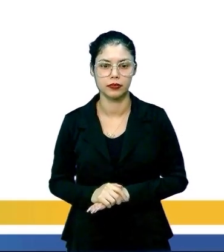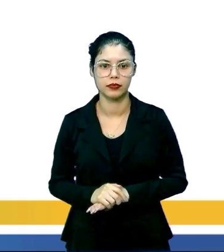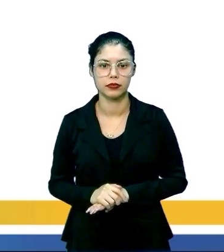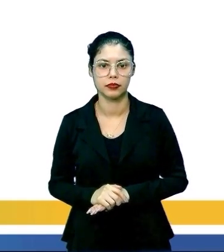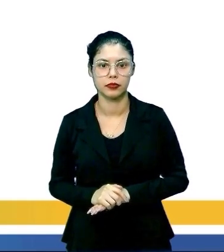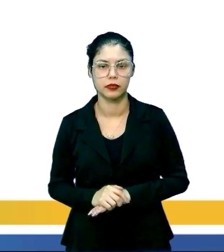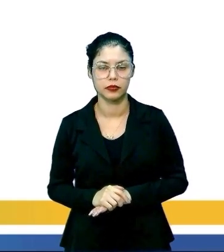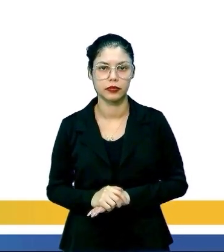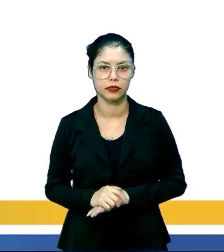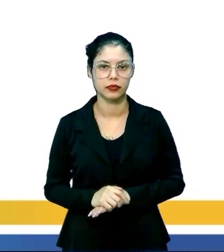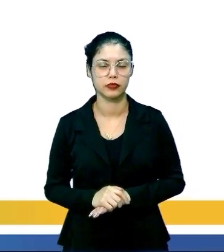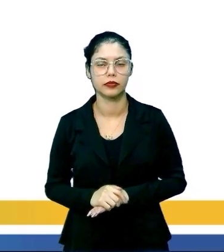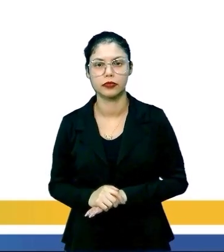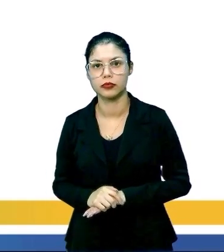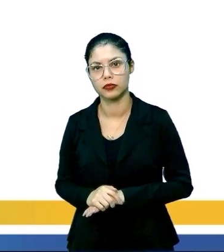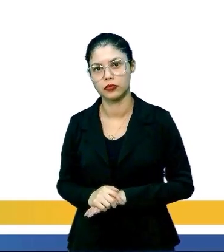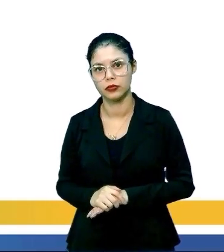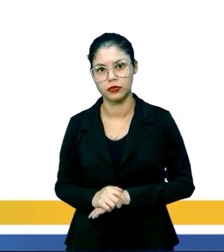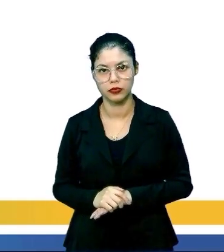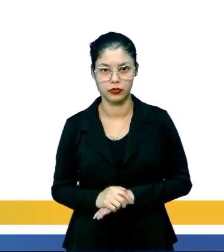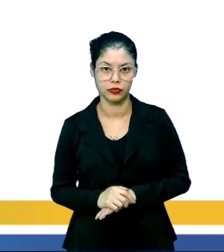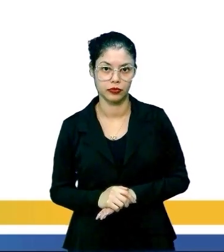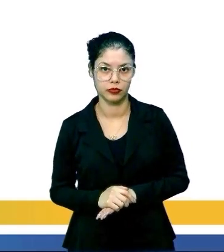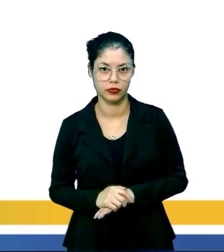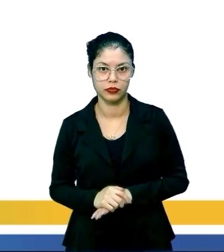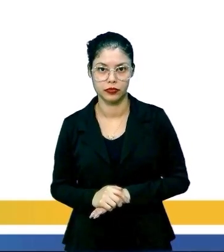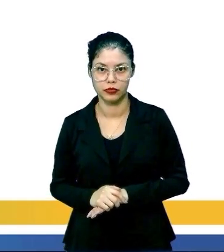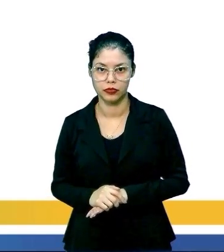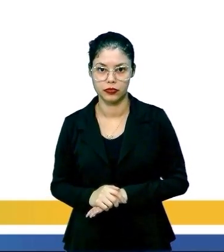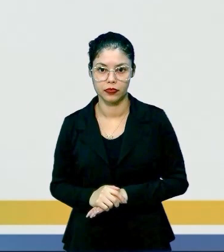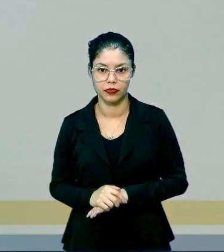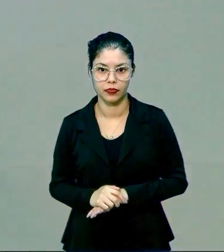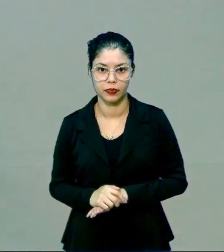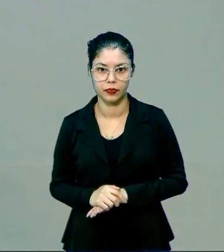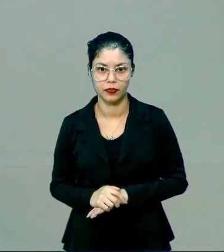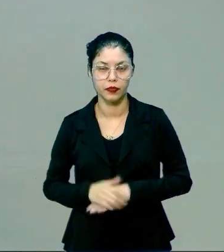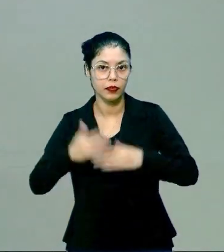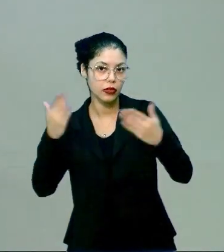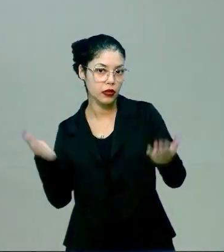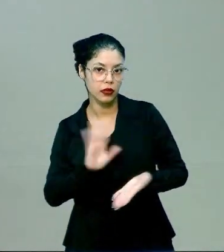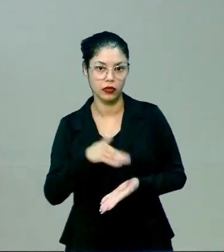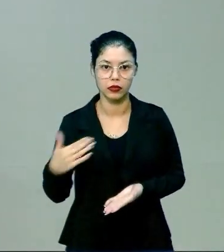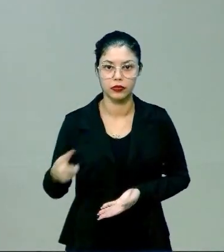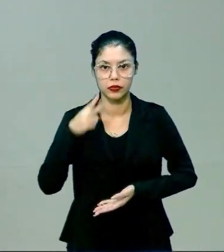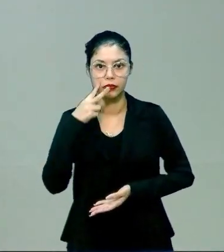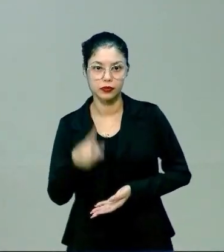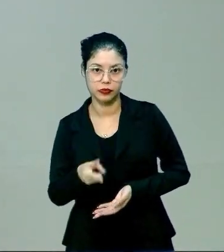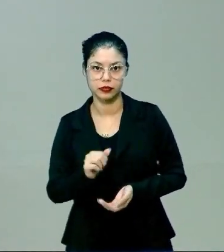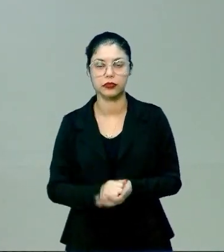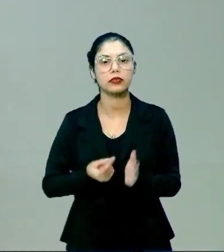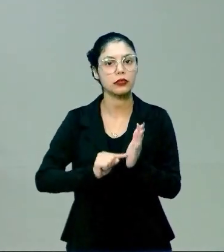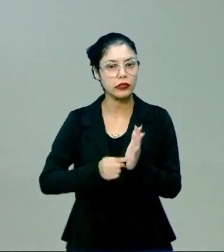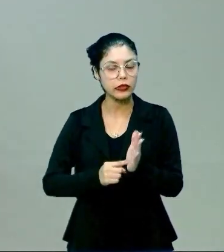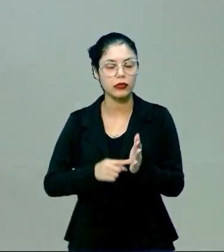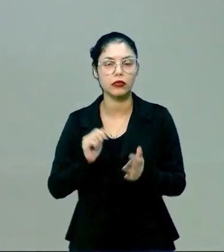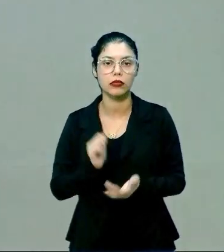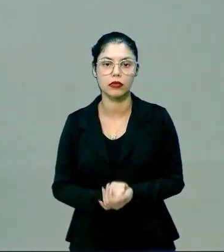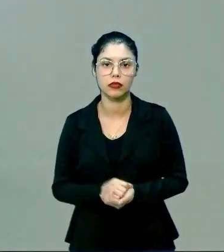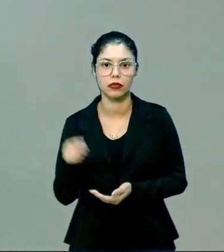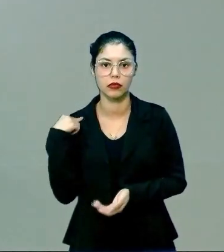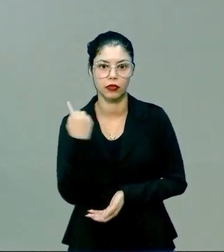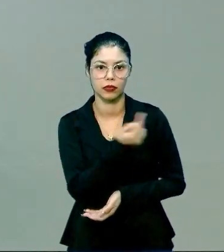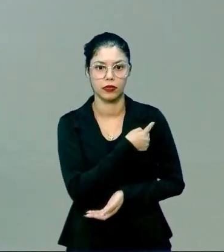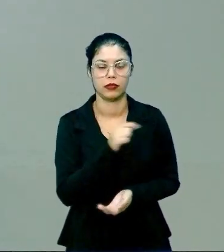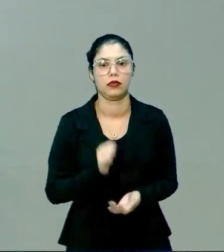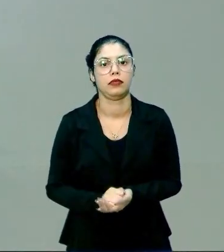possuem imagens diferentes no conjunto B. Então, quando a gente vê esse ponto, a gente